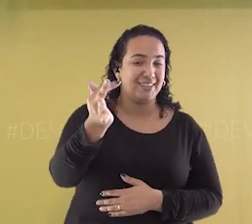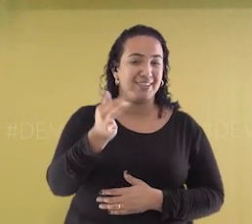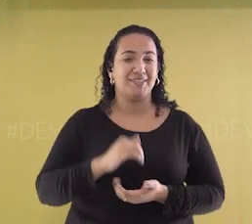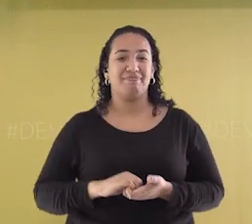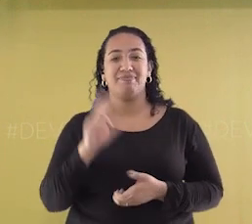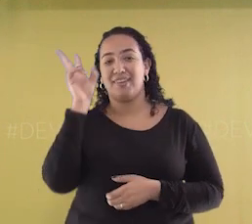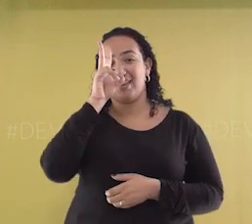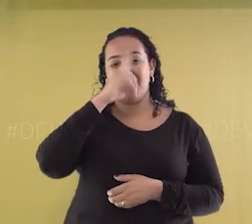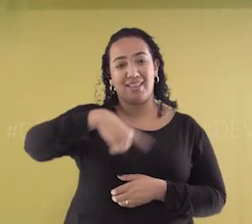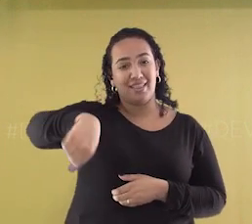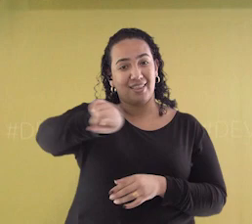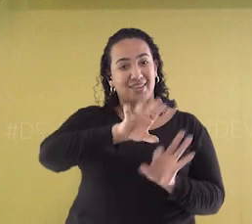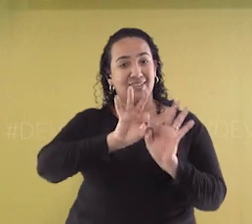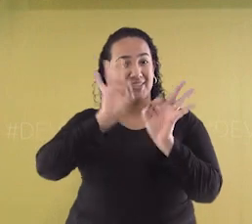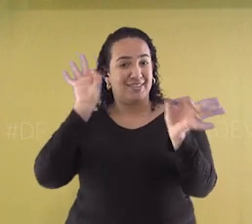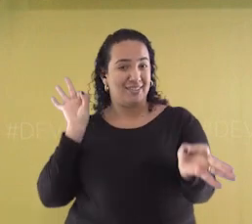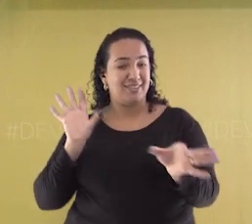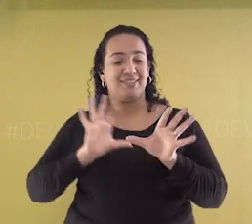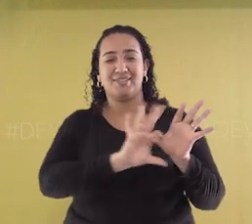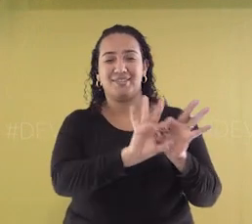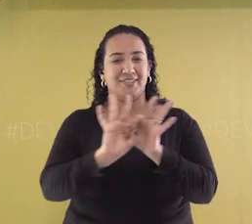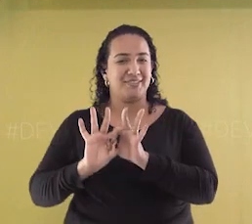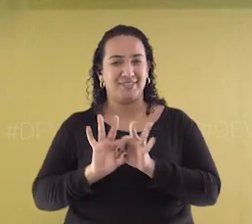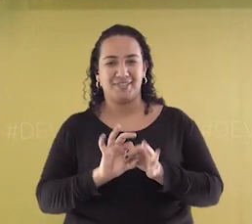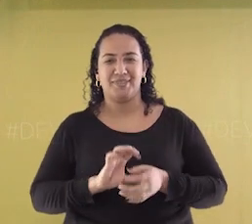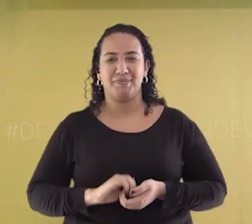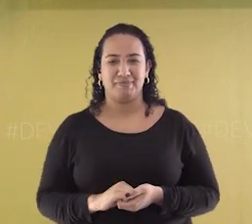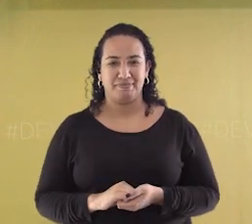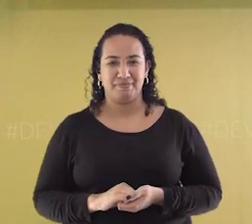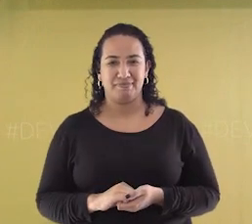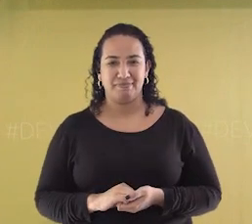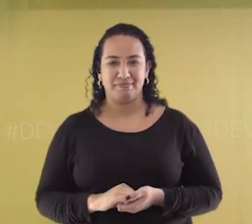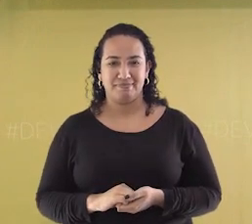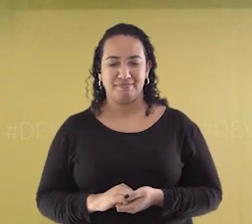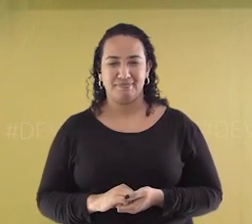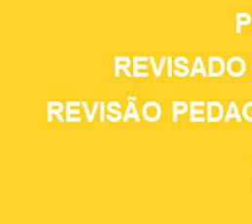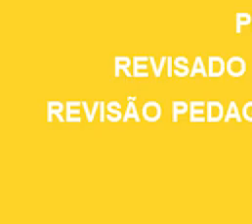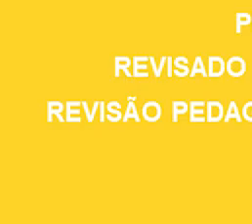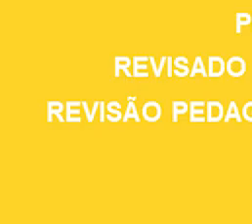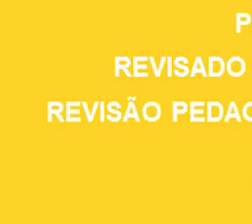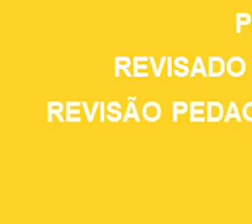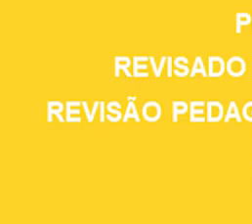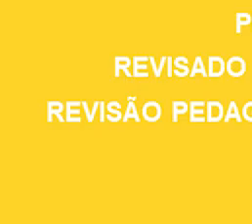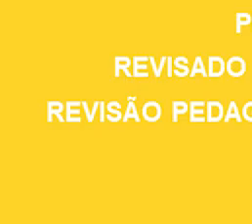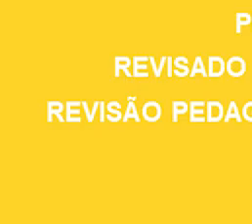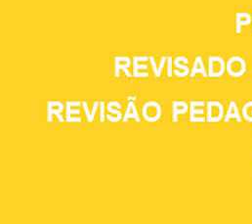Até nosso próximo encontro! E não esqueçam, mesmo distantes, estamos juntos!